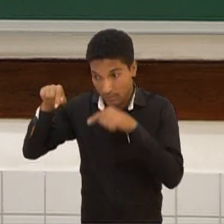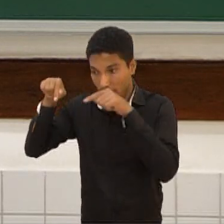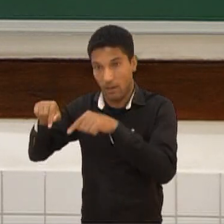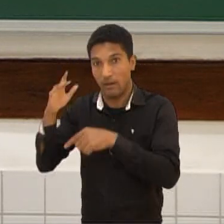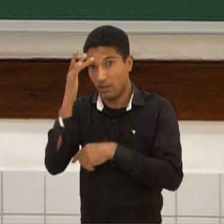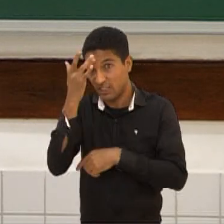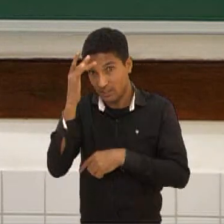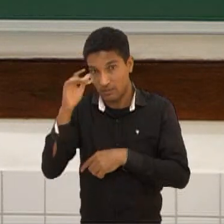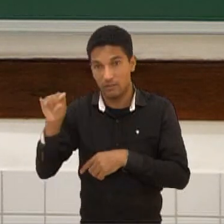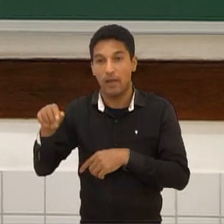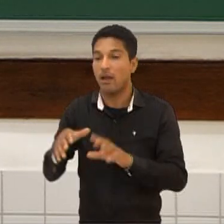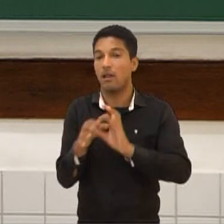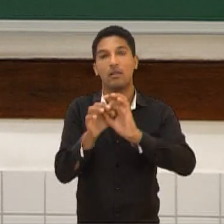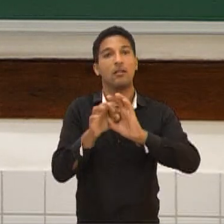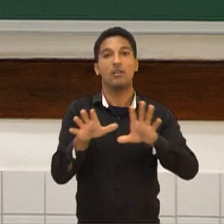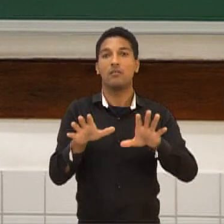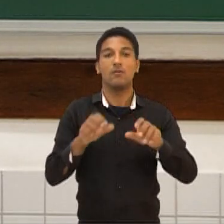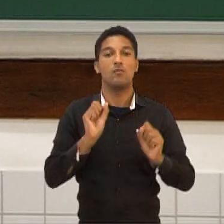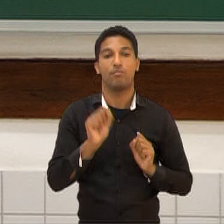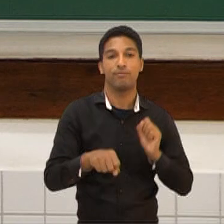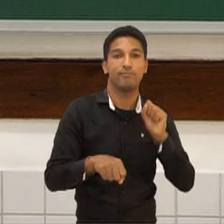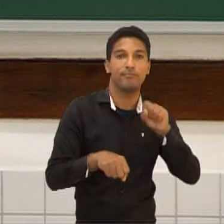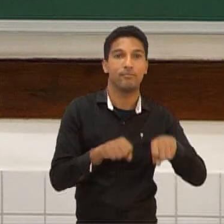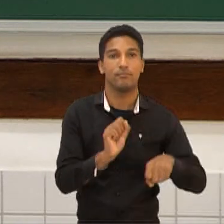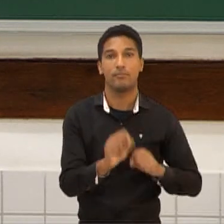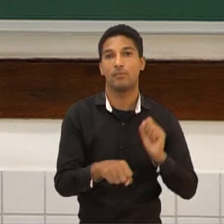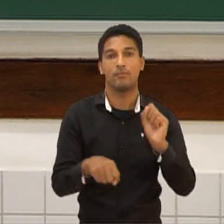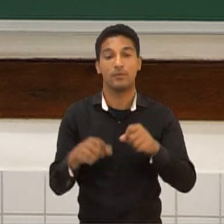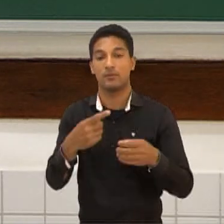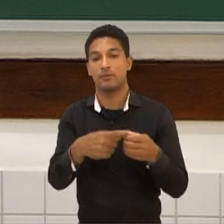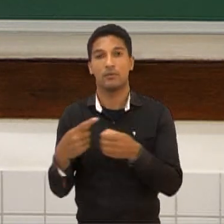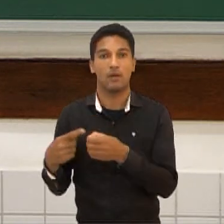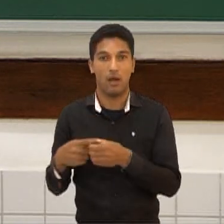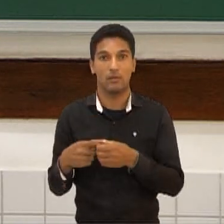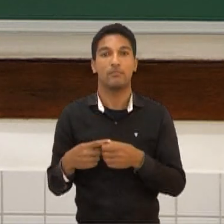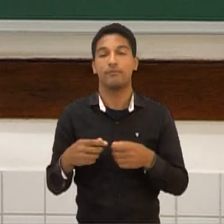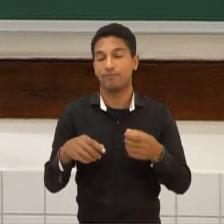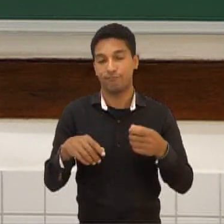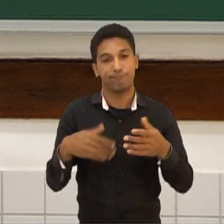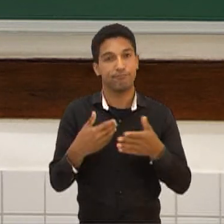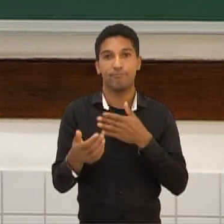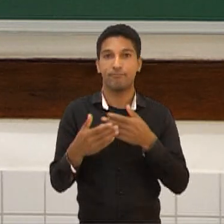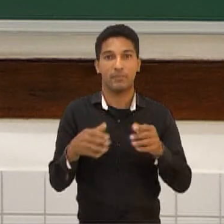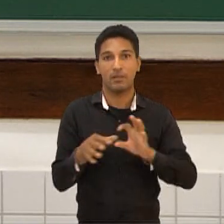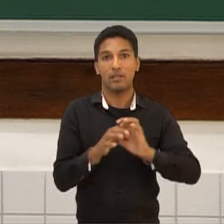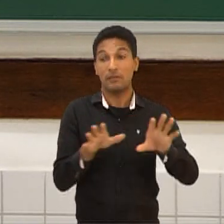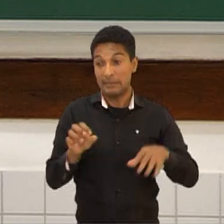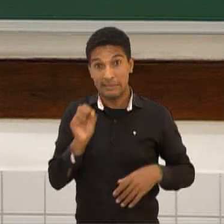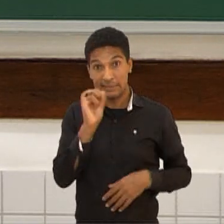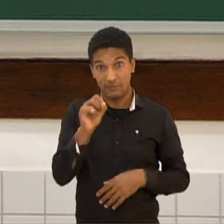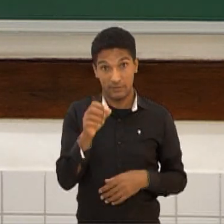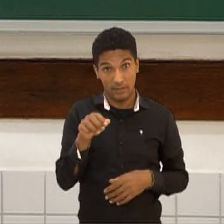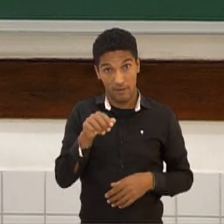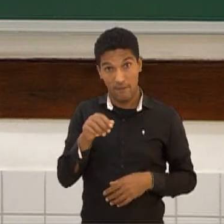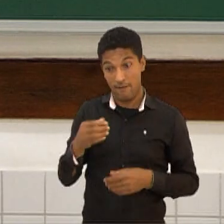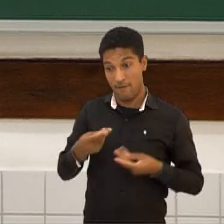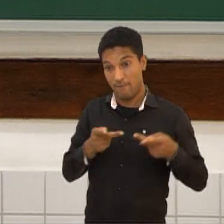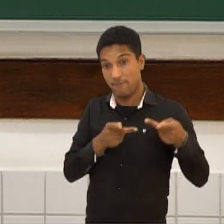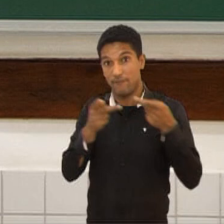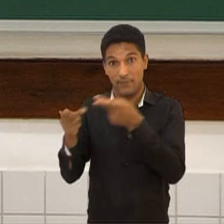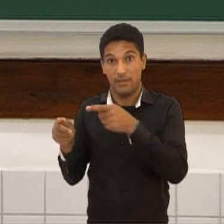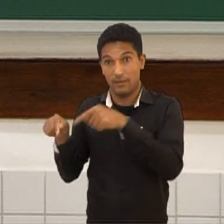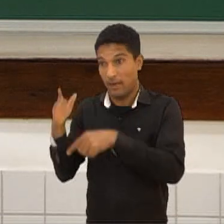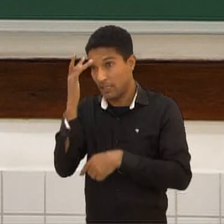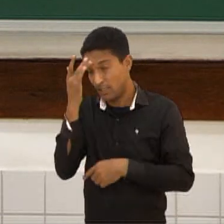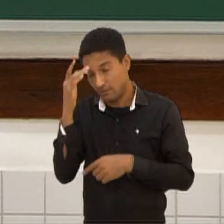país livremente, pelas cidades, pelas áreas rurais. Aonde você for na Índia, você vai encontrar o gado, o boi, solto